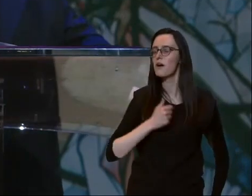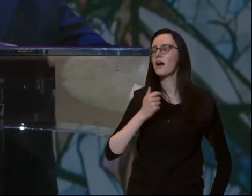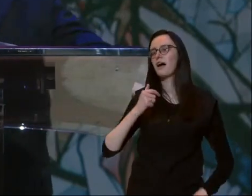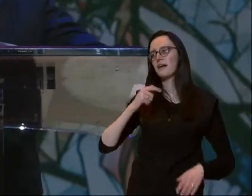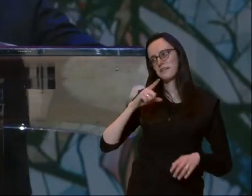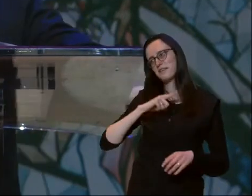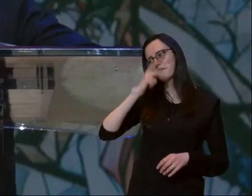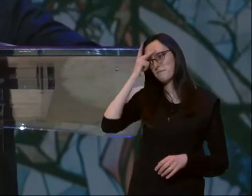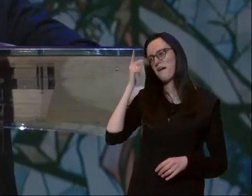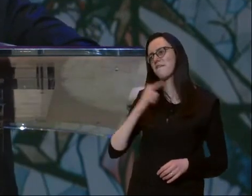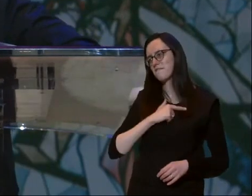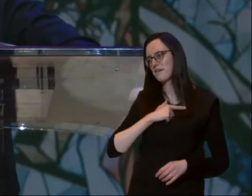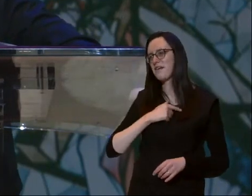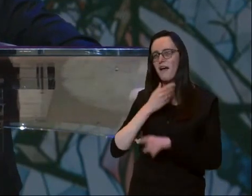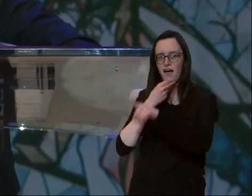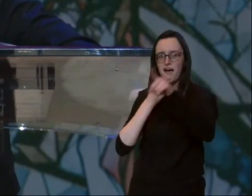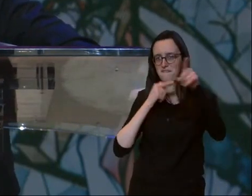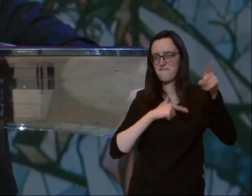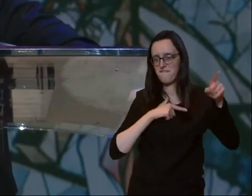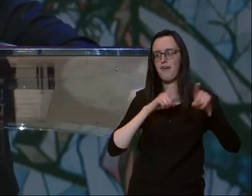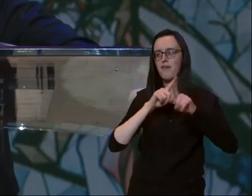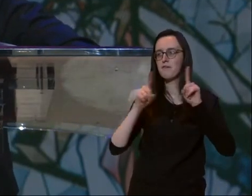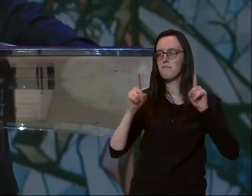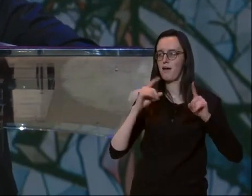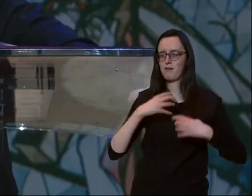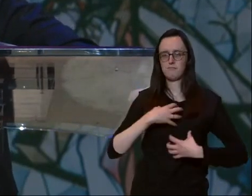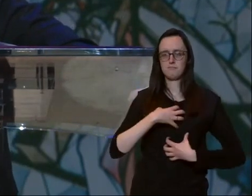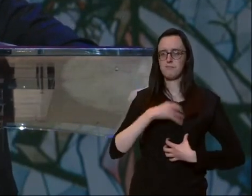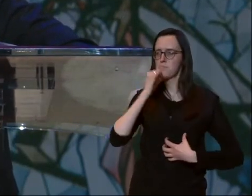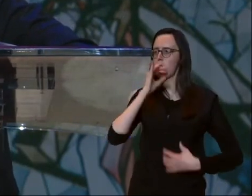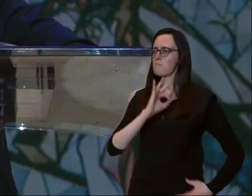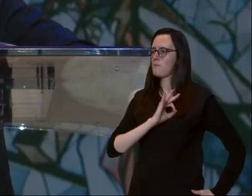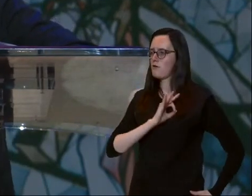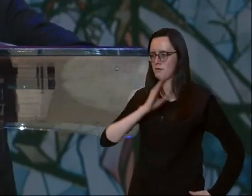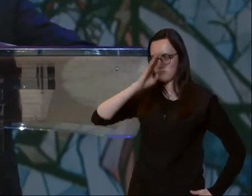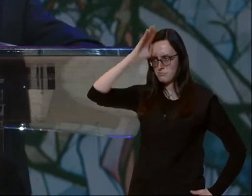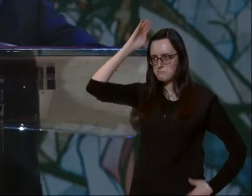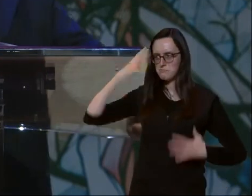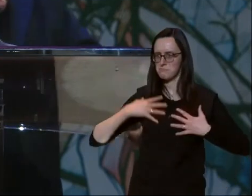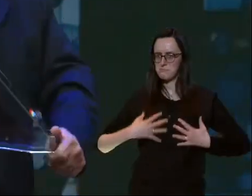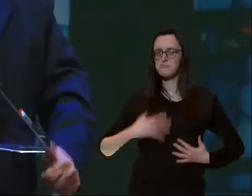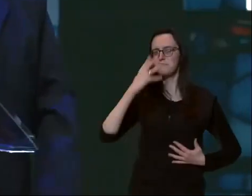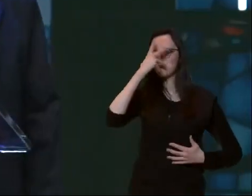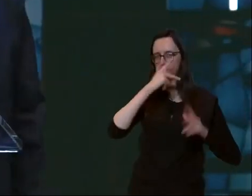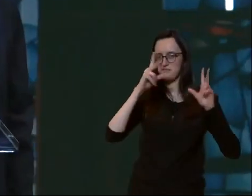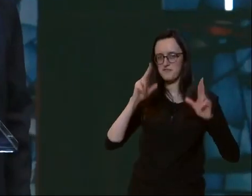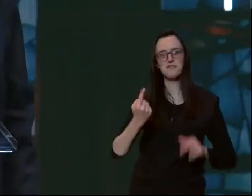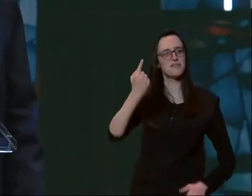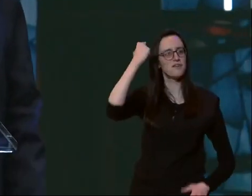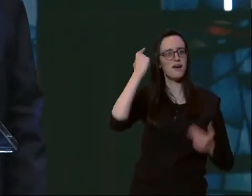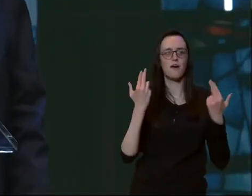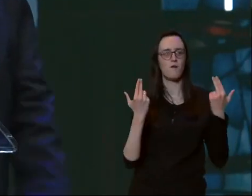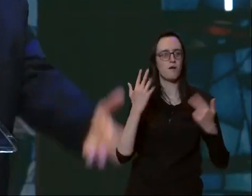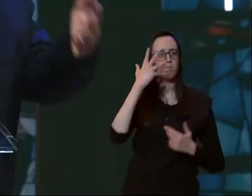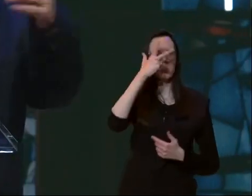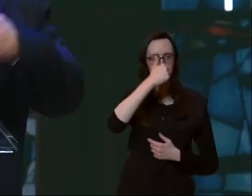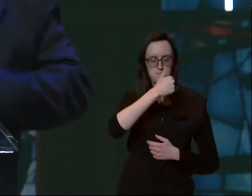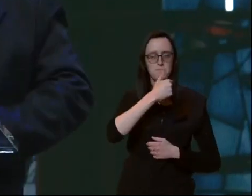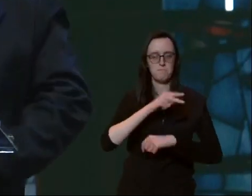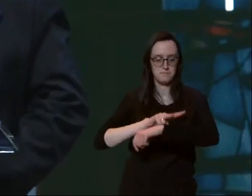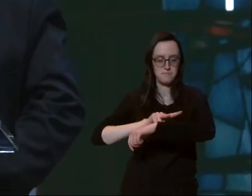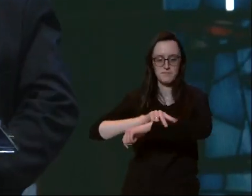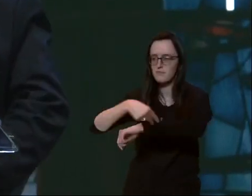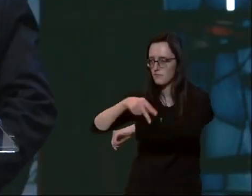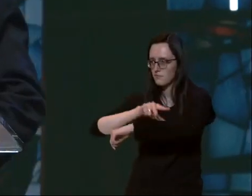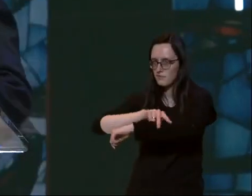fica bonito dentro de uma farda, né? Interessante, a farda engana pra caramba. Engana bastante, né? E